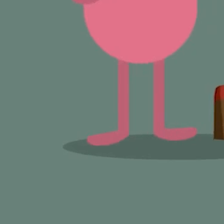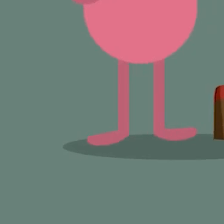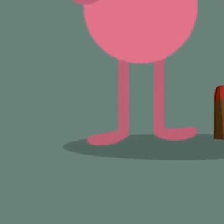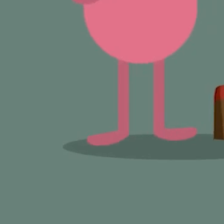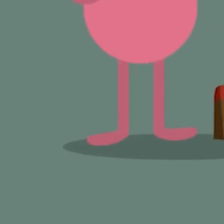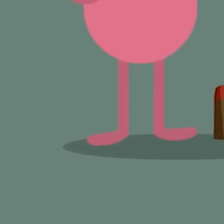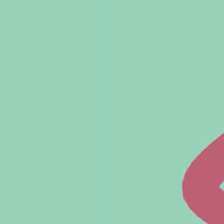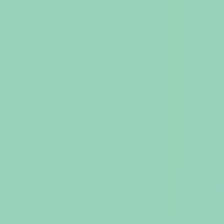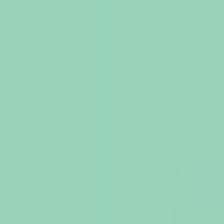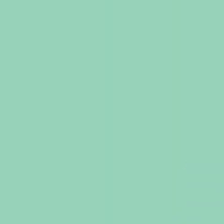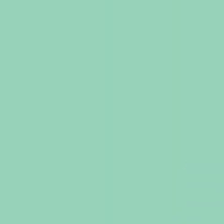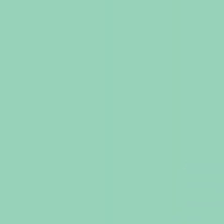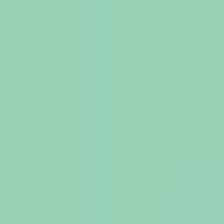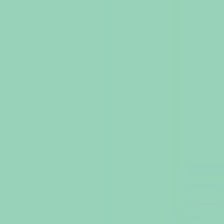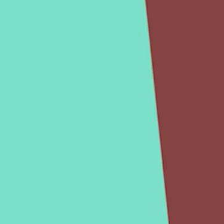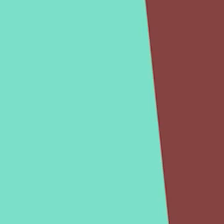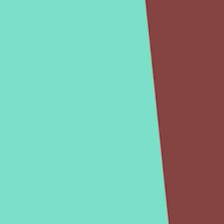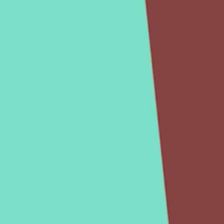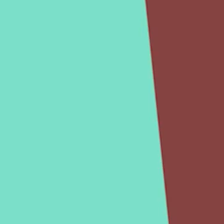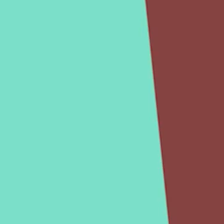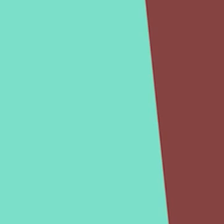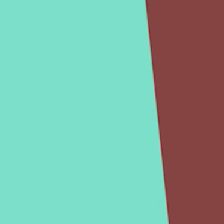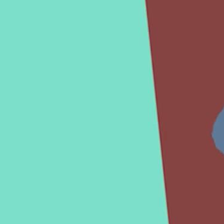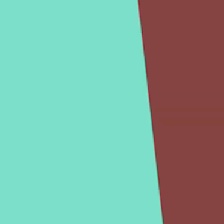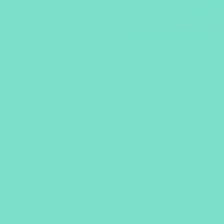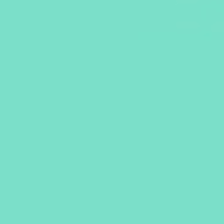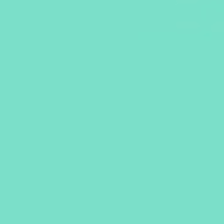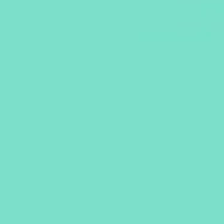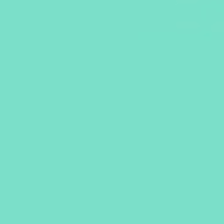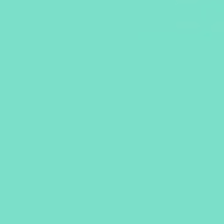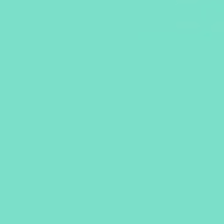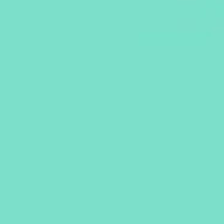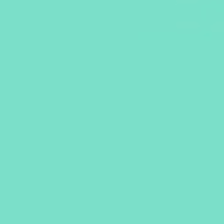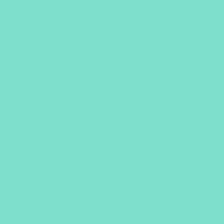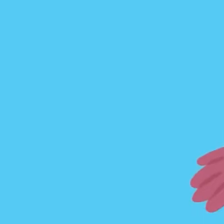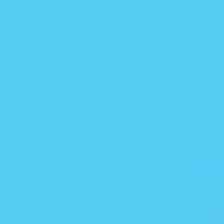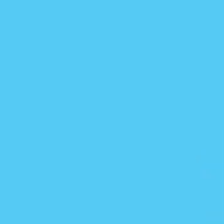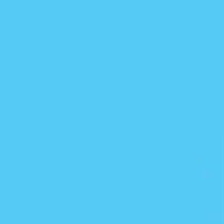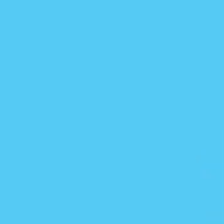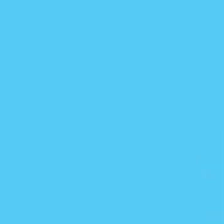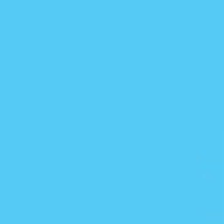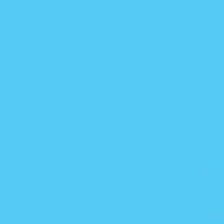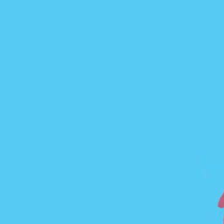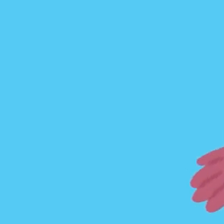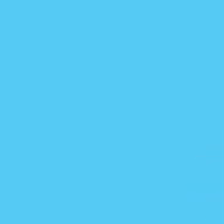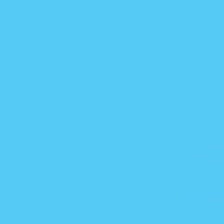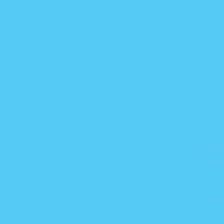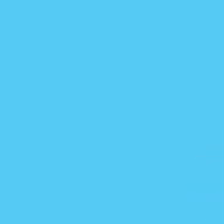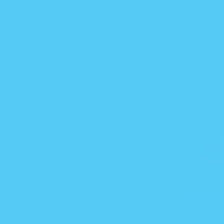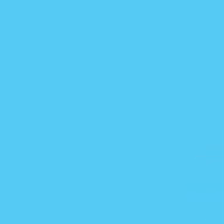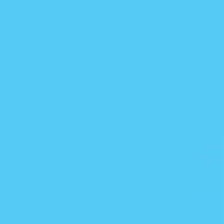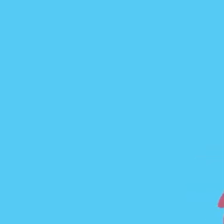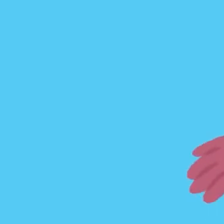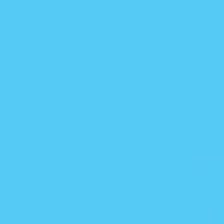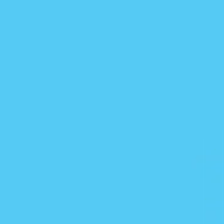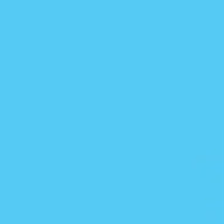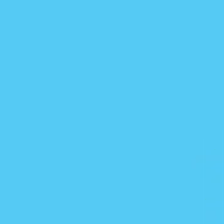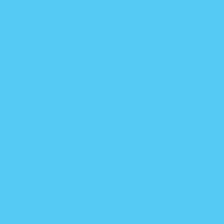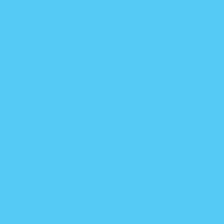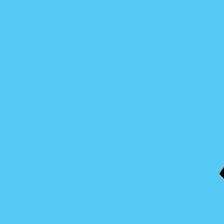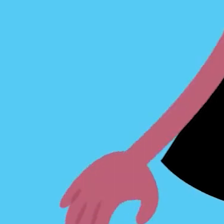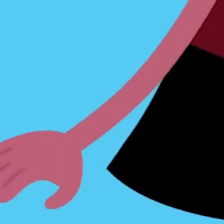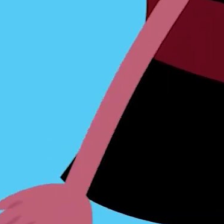vai ter essa obrigação, porque isso é coisa de menina. O importante é que ele seja bem-sucedido. Já a Ana vai ter que estar sempre